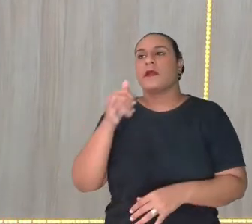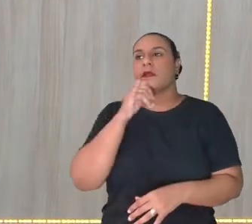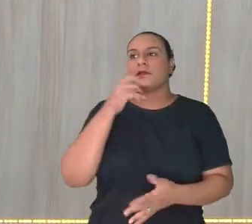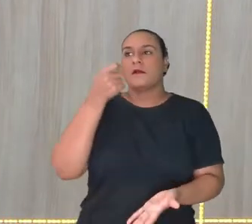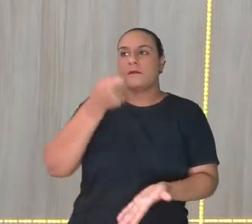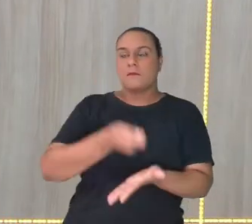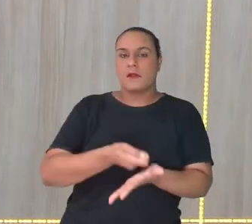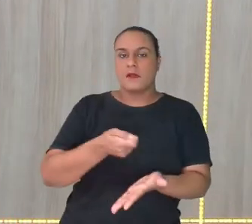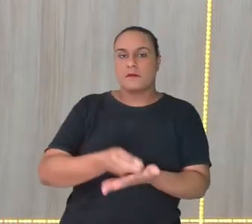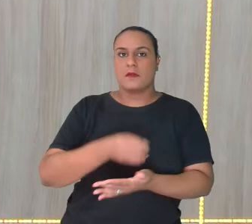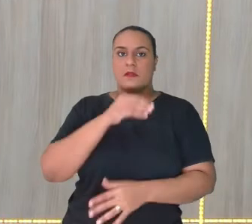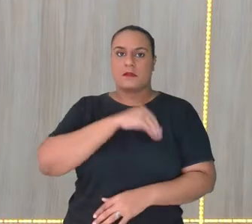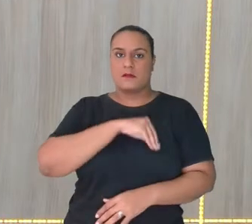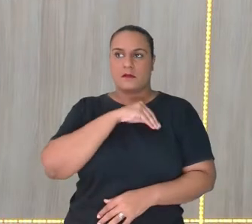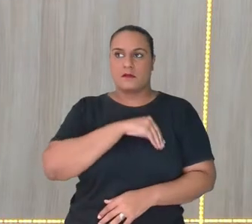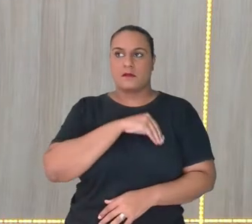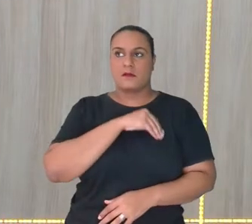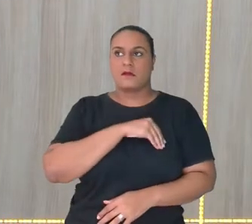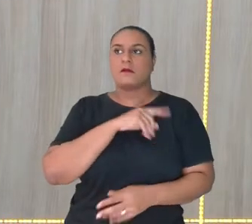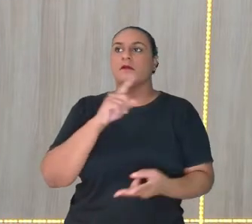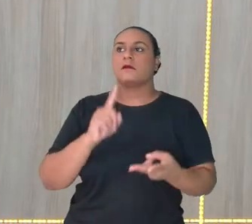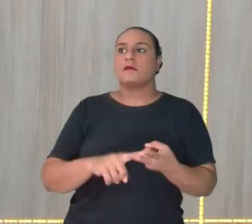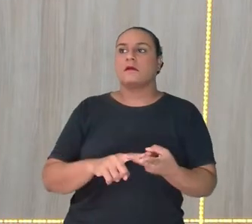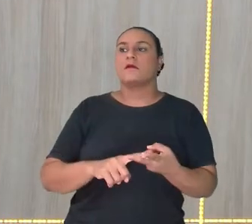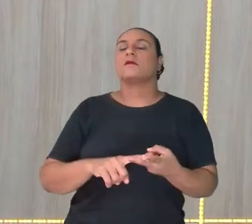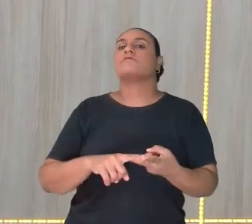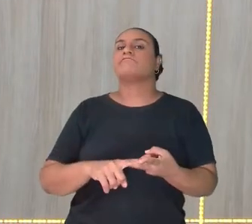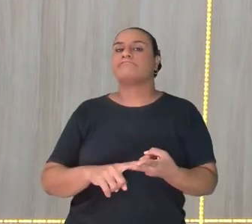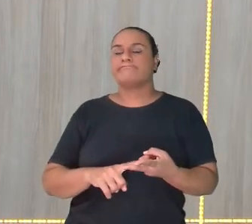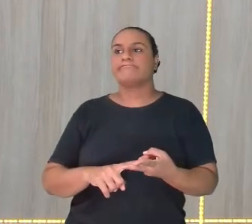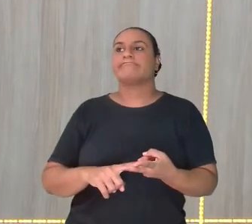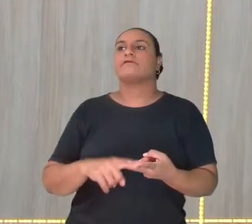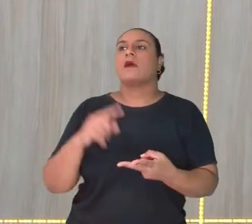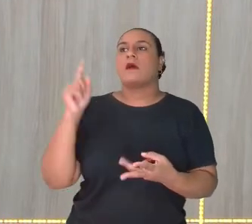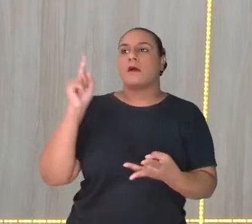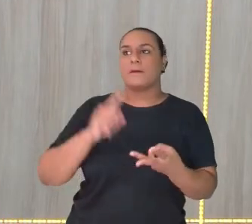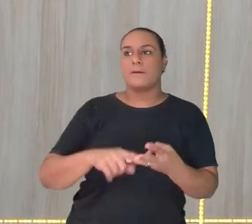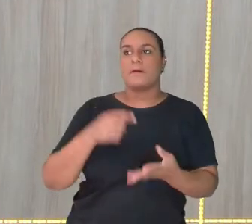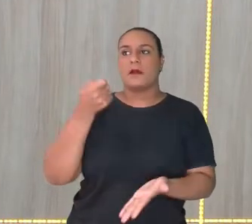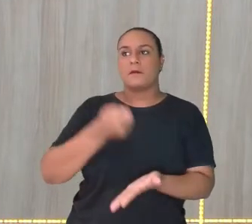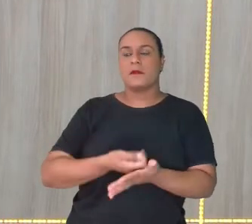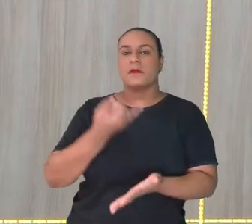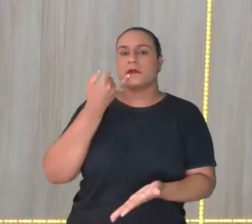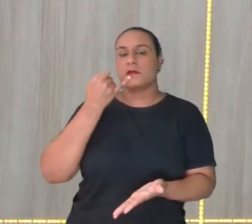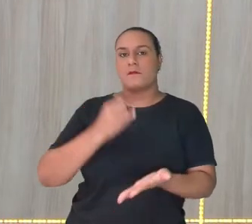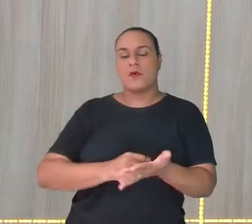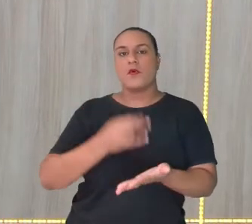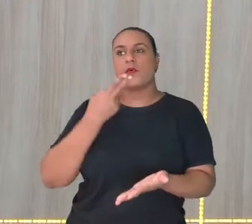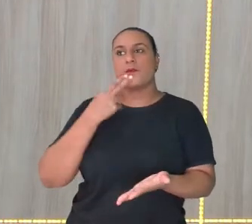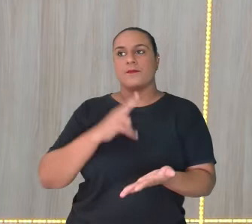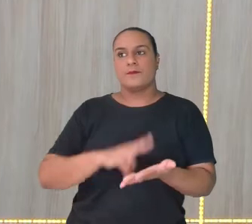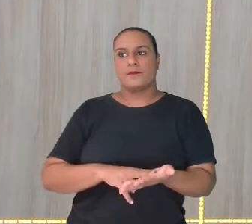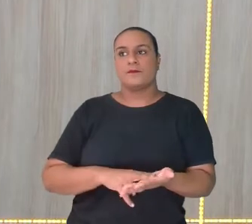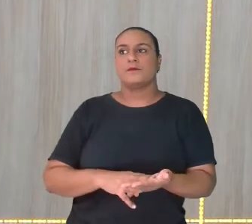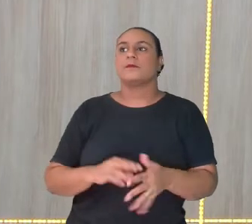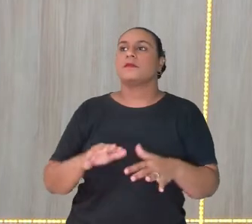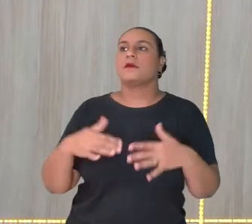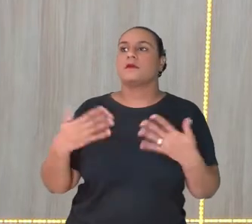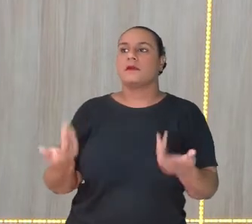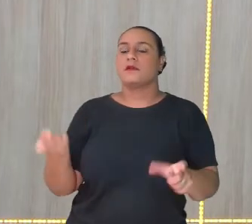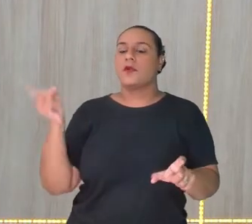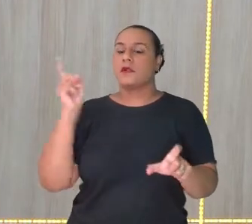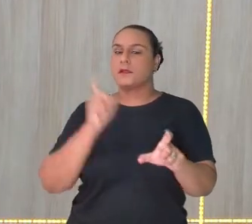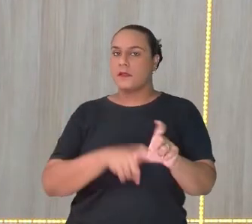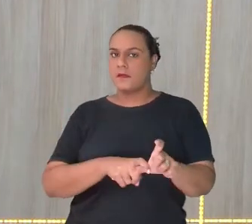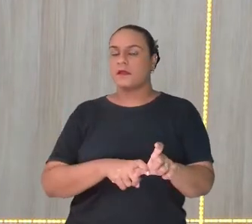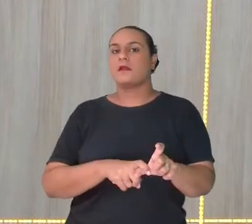parte da sua produção, as corveias e banalidades, pagamento de impostos e multas, ou seja, eles ficam sob